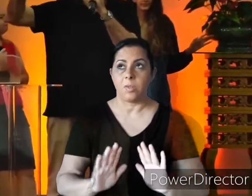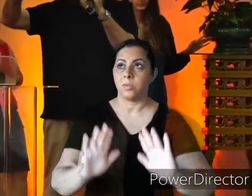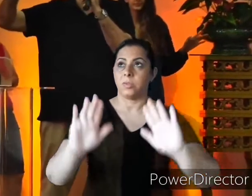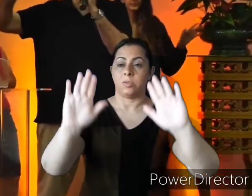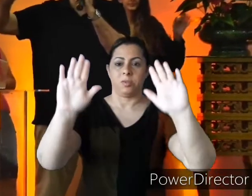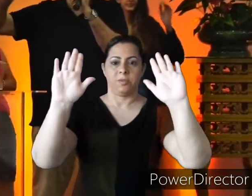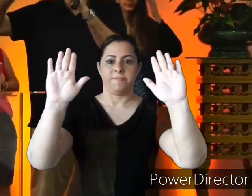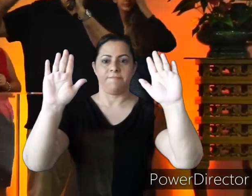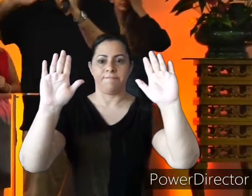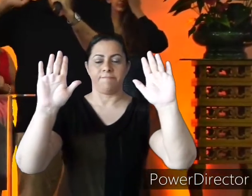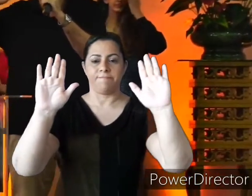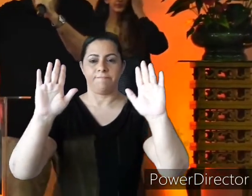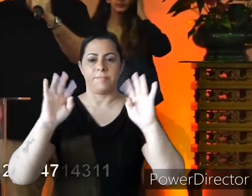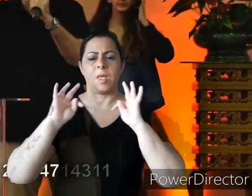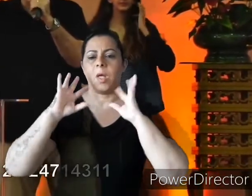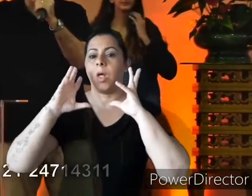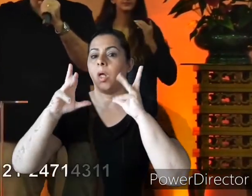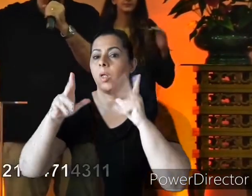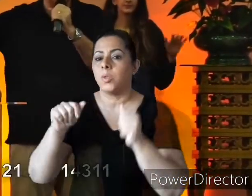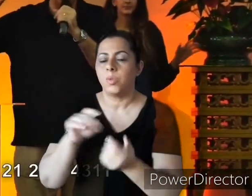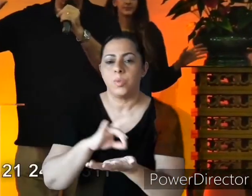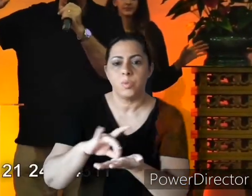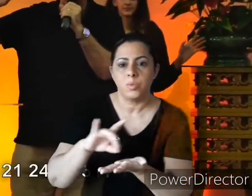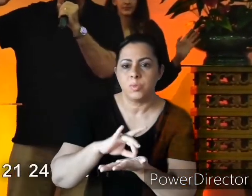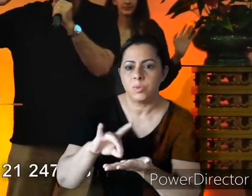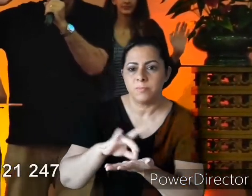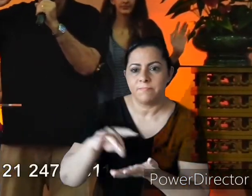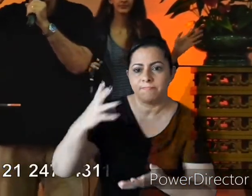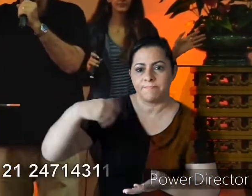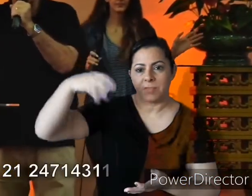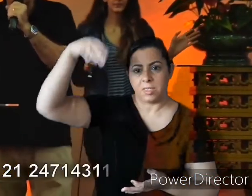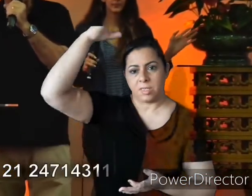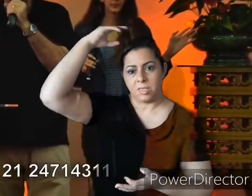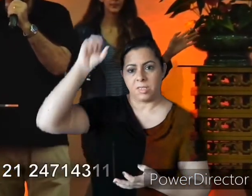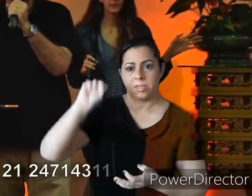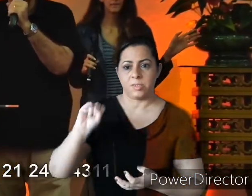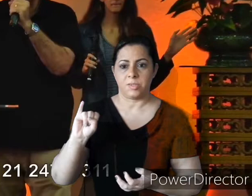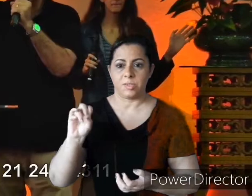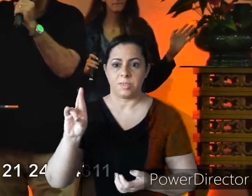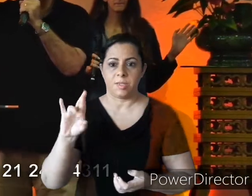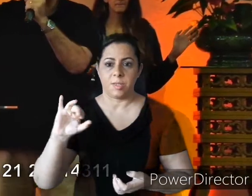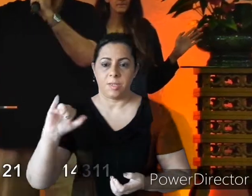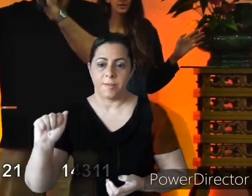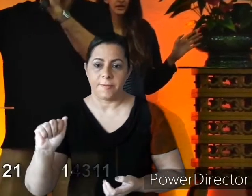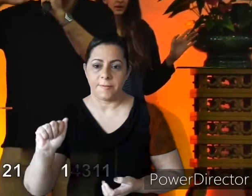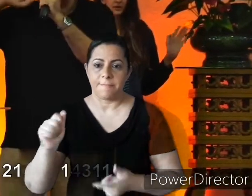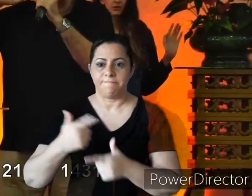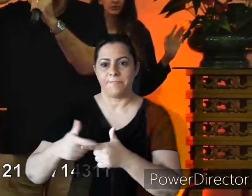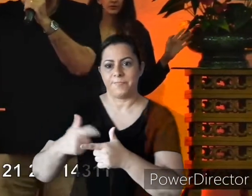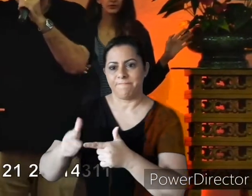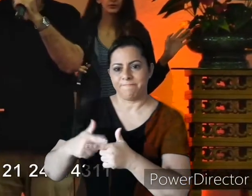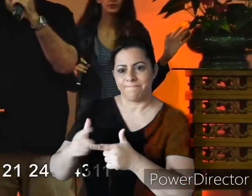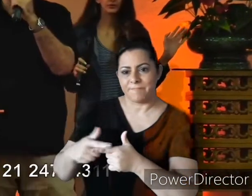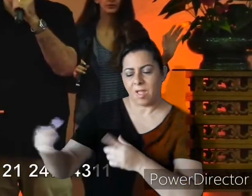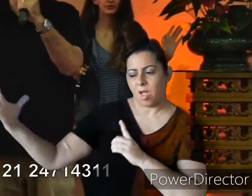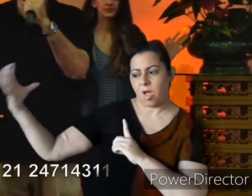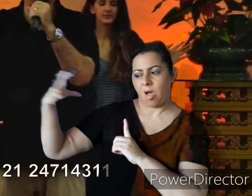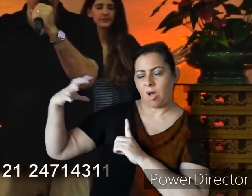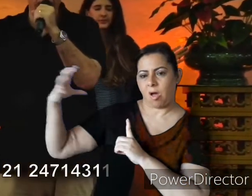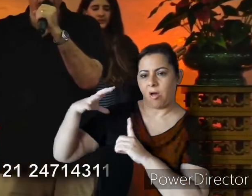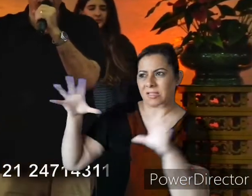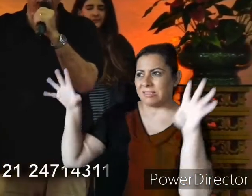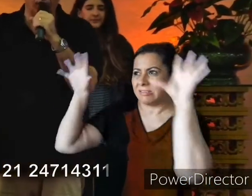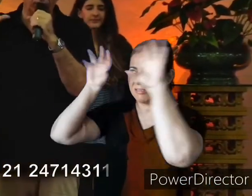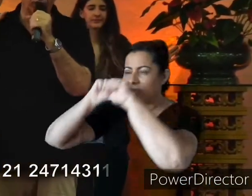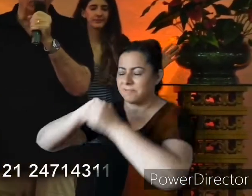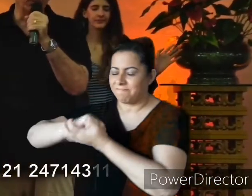de Jesus. Nesse momento, Pai, nós te pedimos. Envia mais os teus exércitos. Envia mais os teus